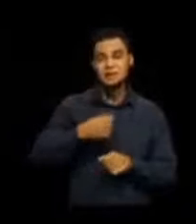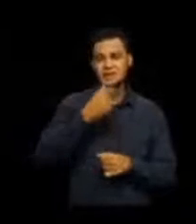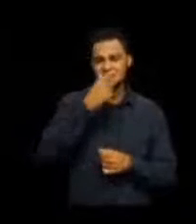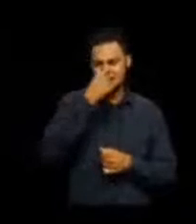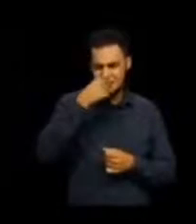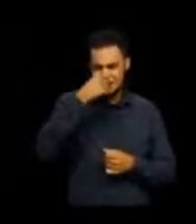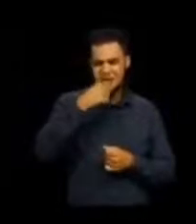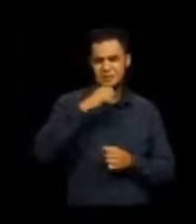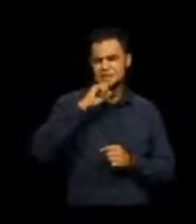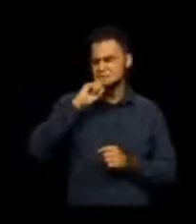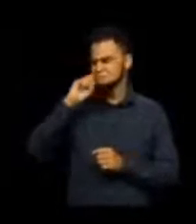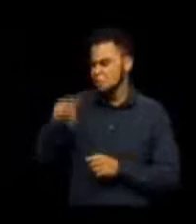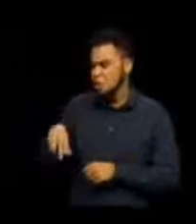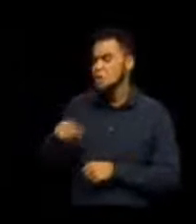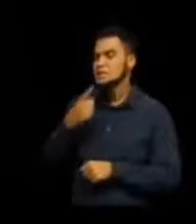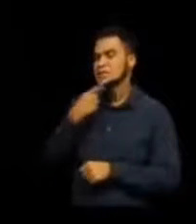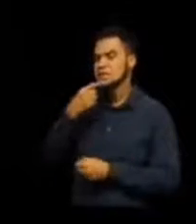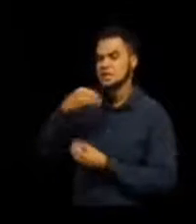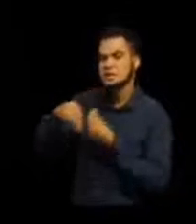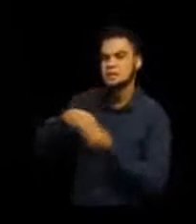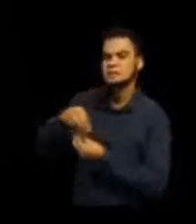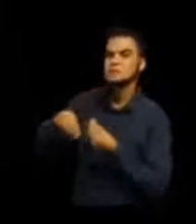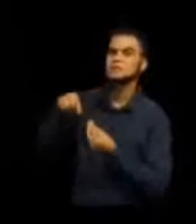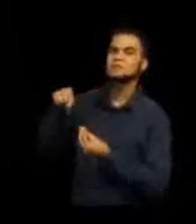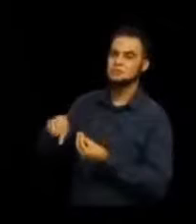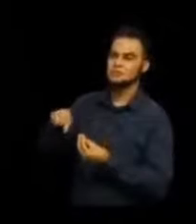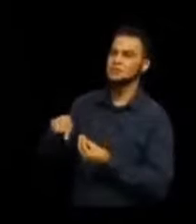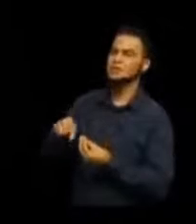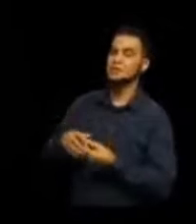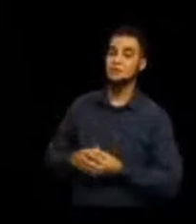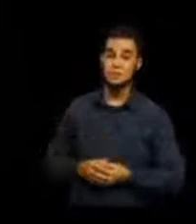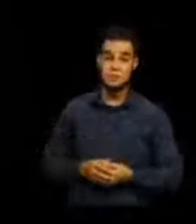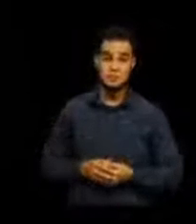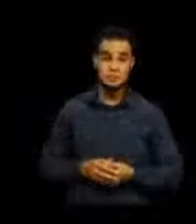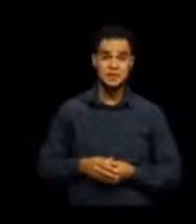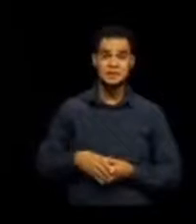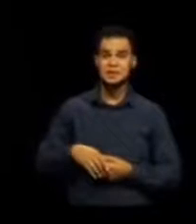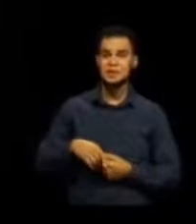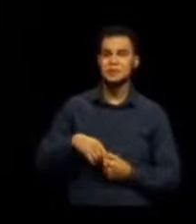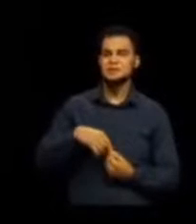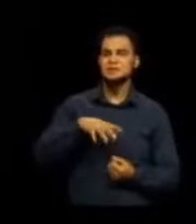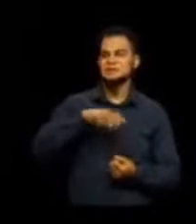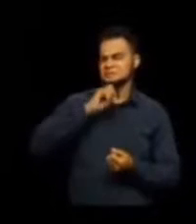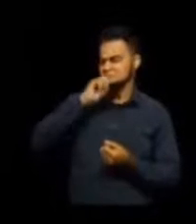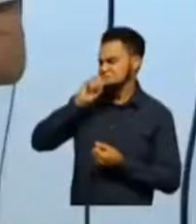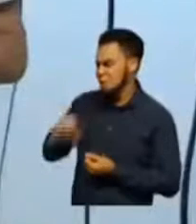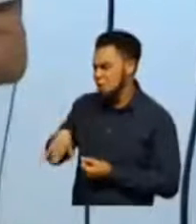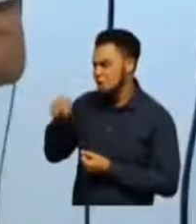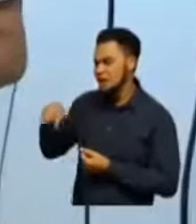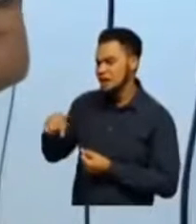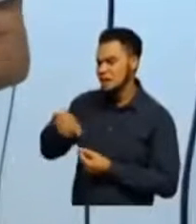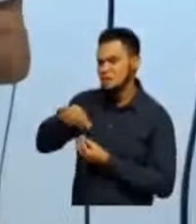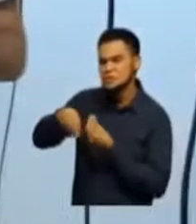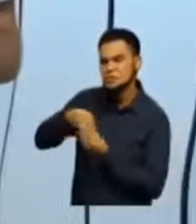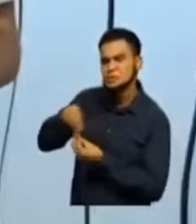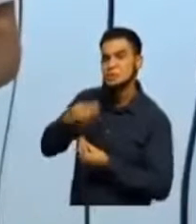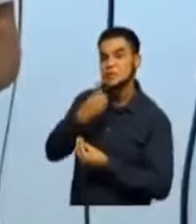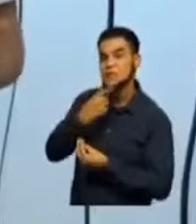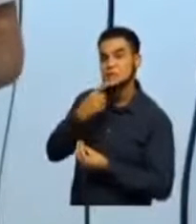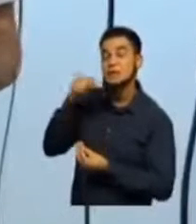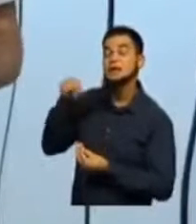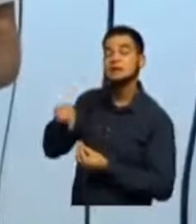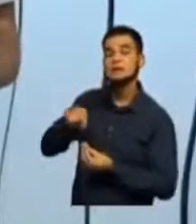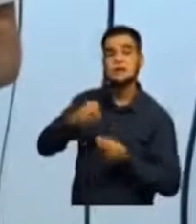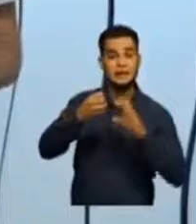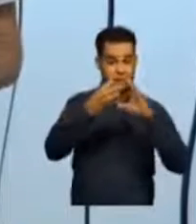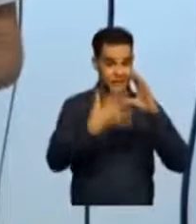gente chama de hemoptise. Esse sangue, quando você dá a escarrada, é a principal